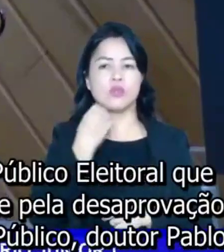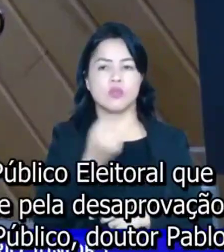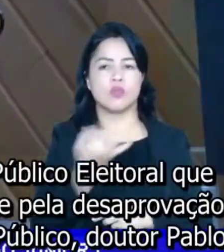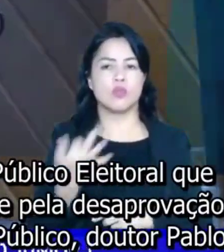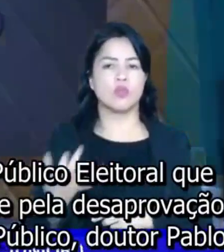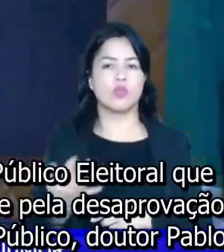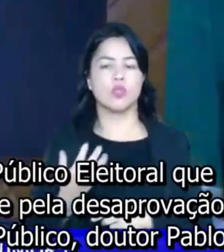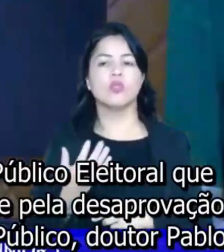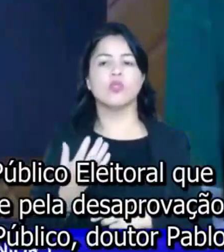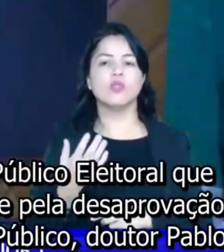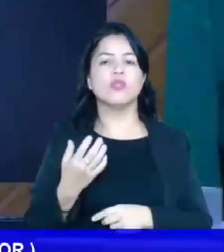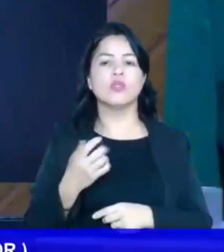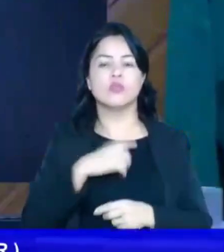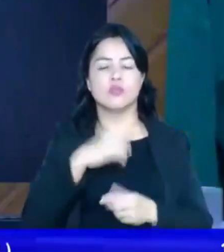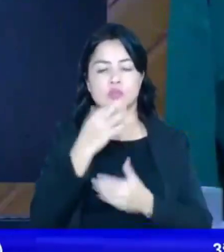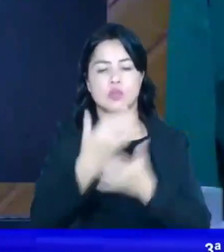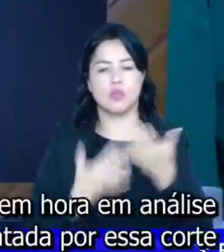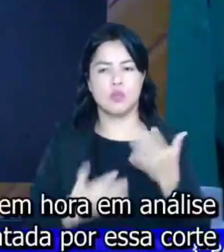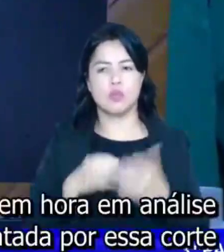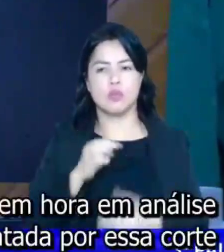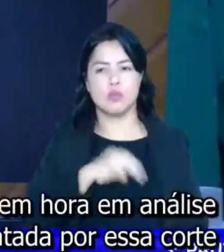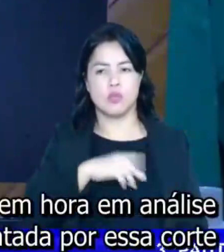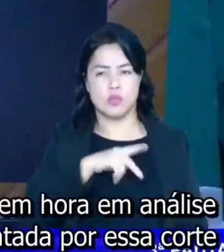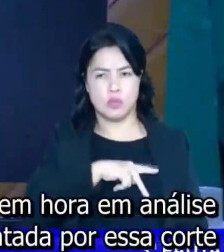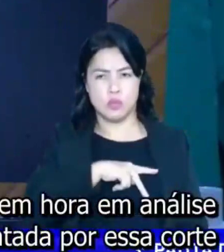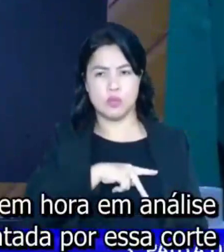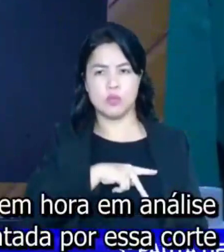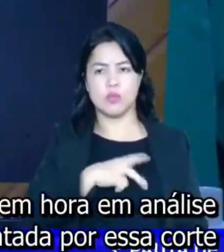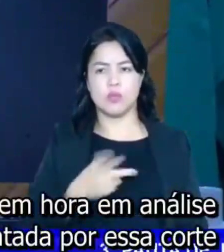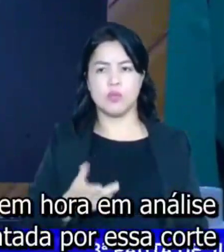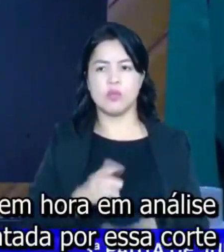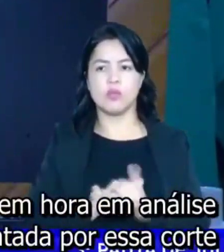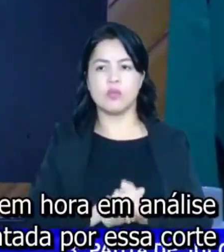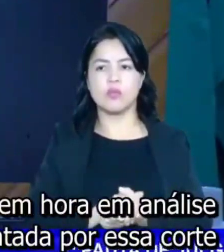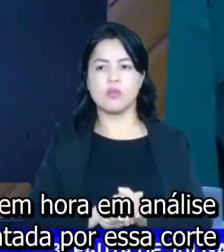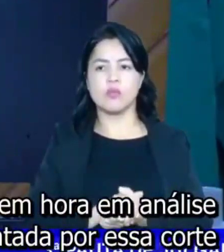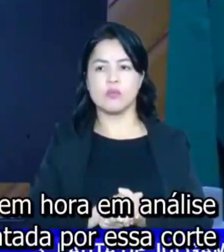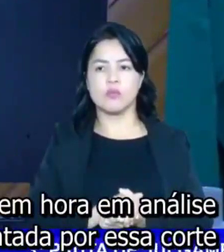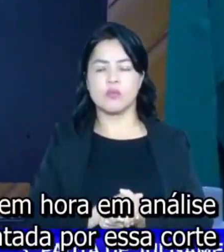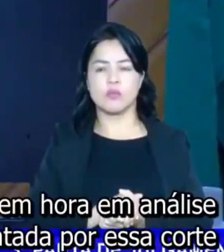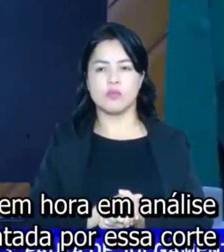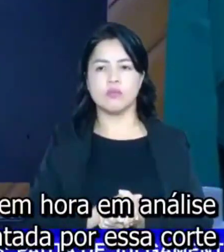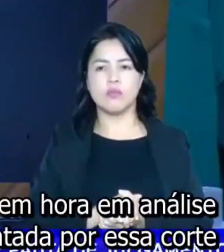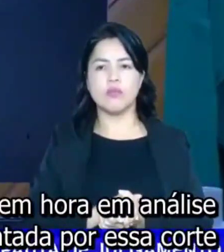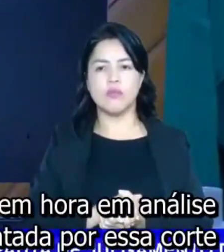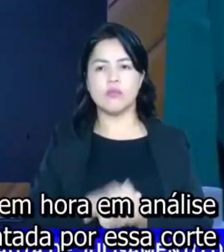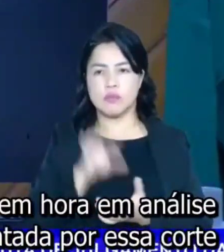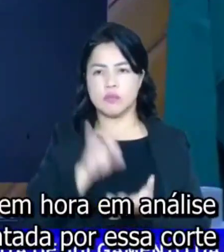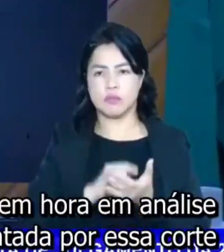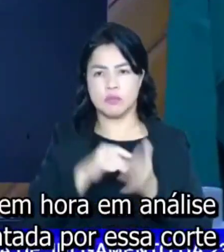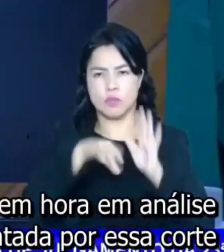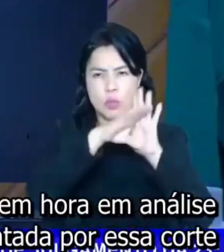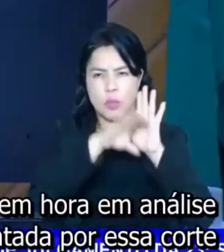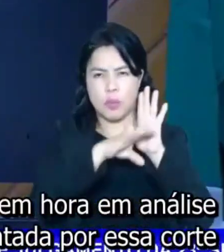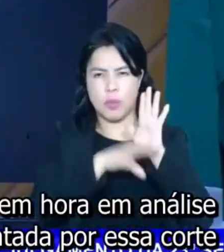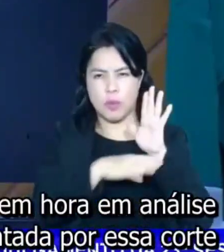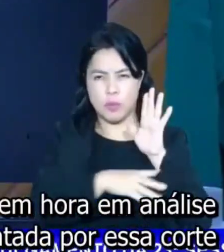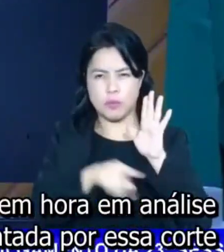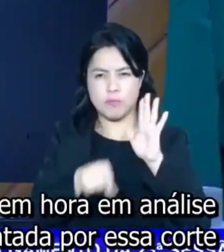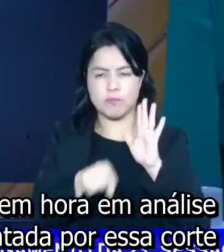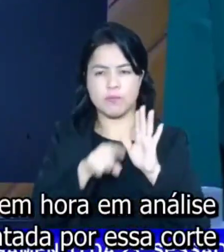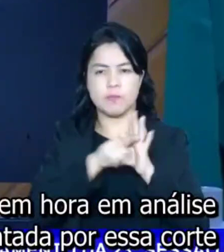O relator do Ministério Público, doutor Pablo. Em sua mesa, de frente para a tela do seu computador, procurador do Ministério Público,